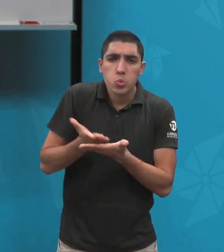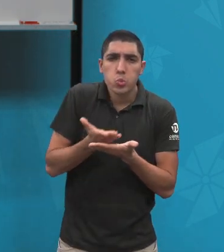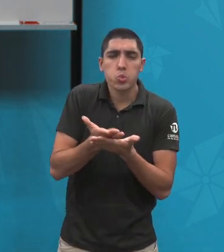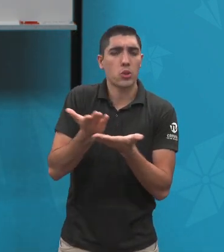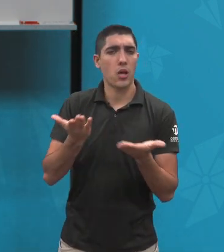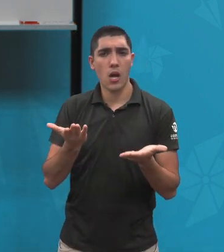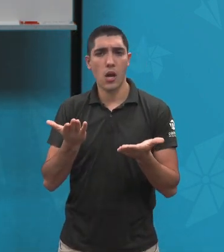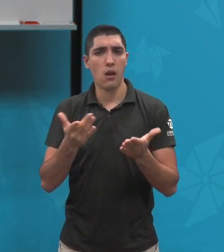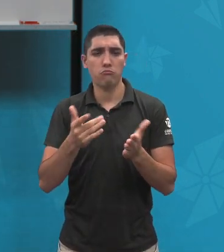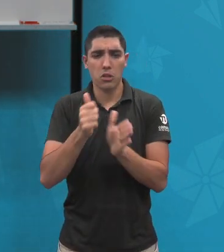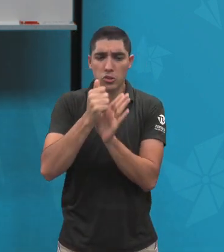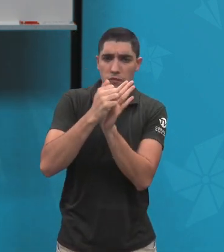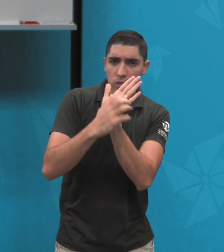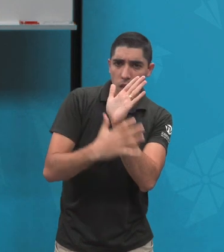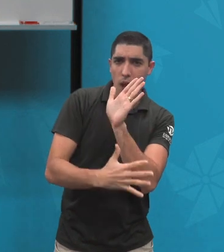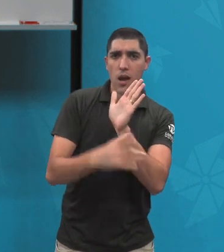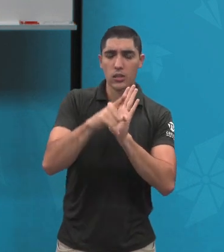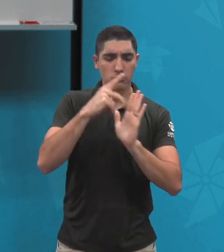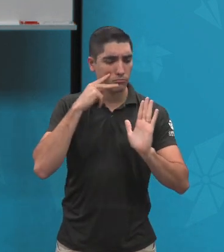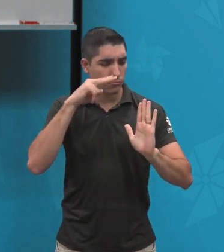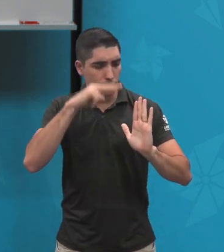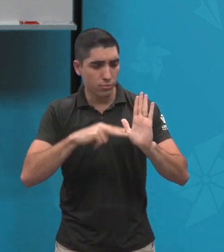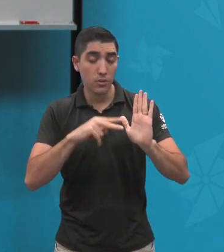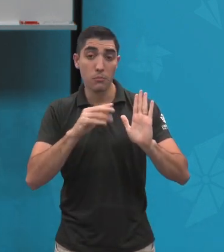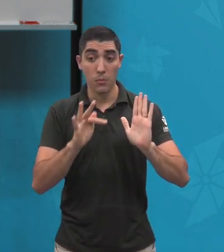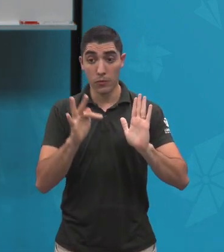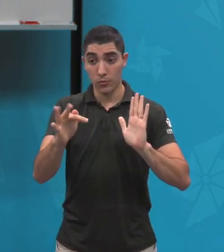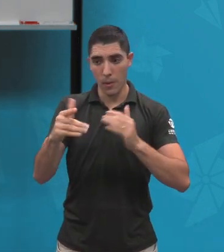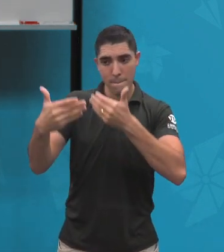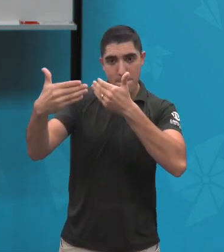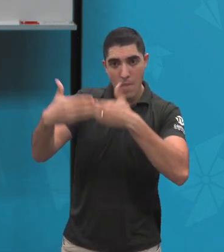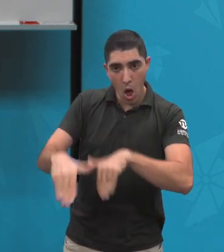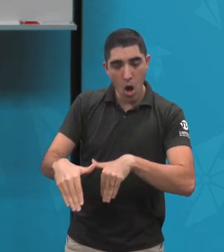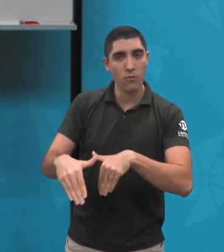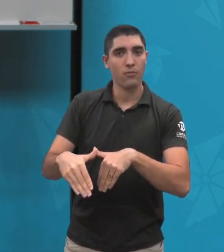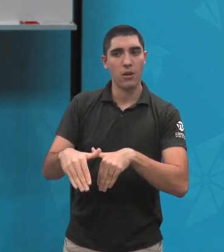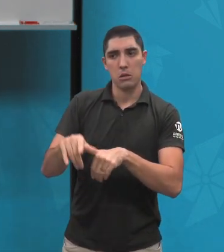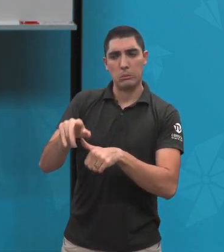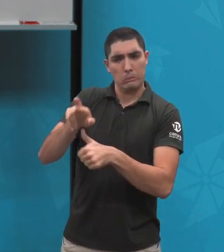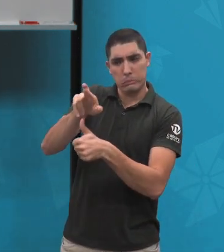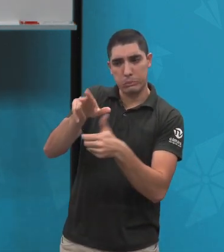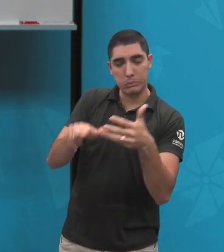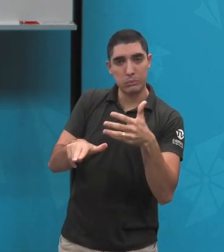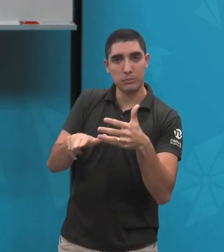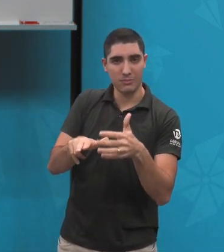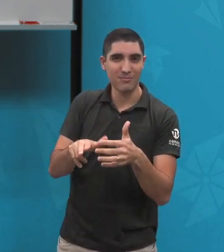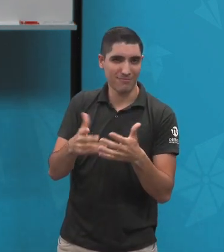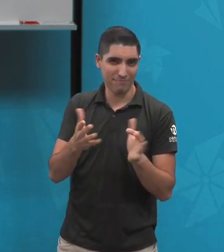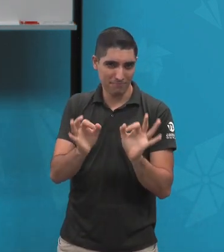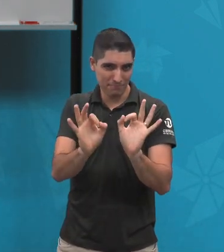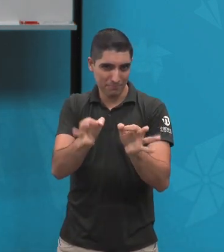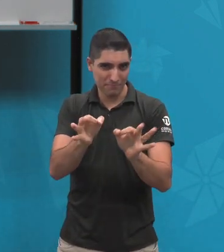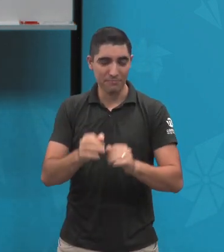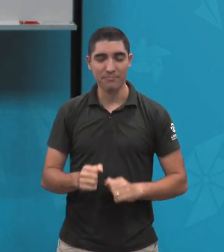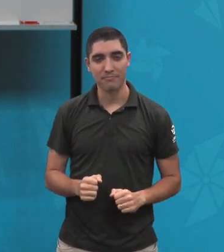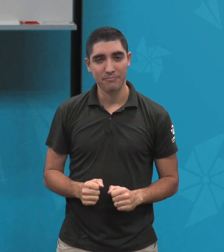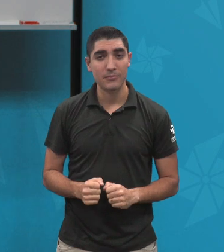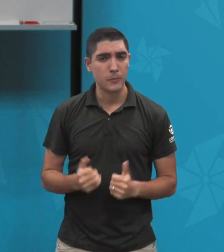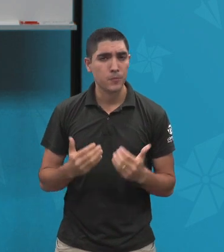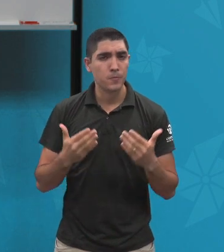de vocês, nos exercícios, para as provas, testes que estão pela